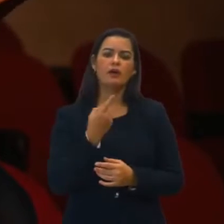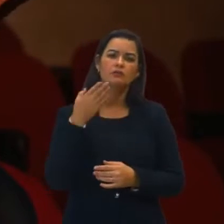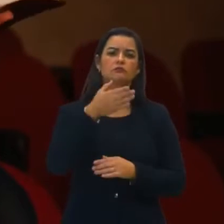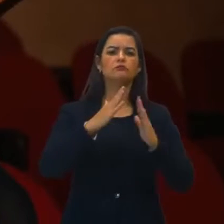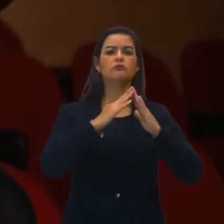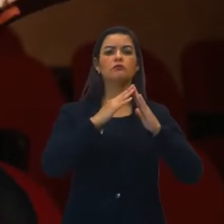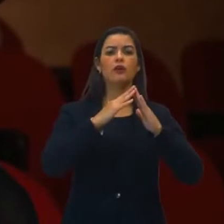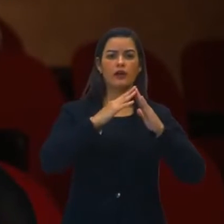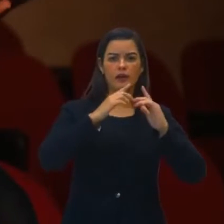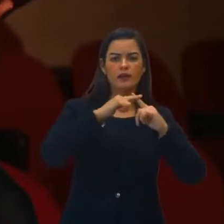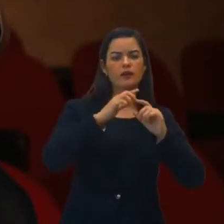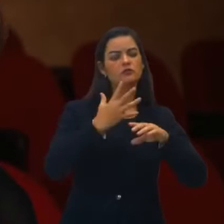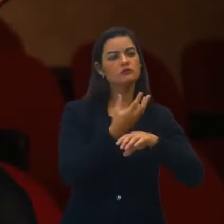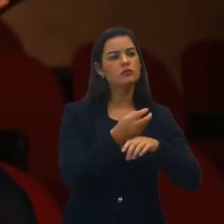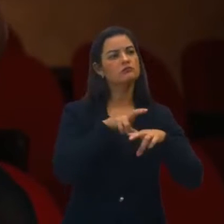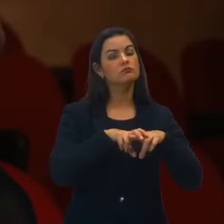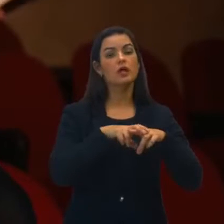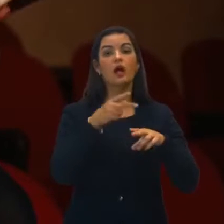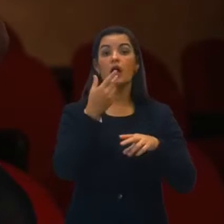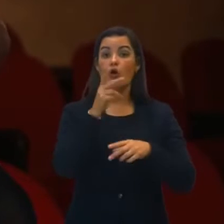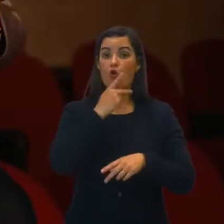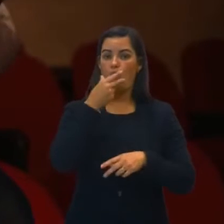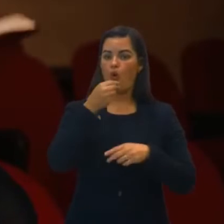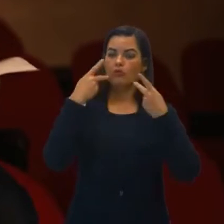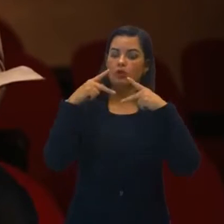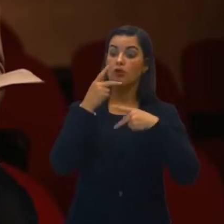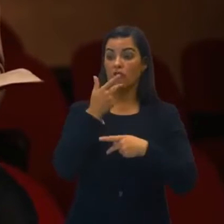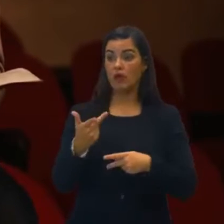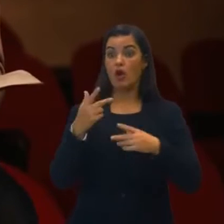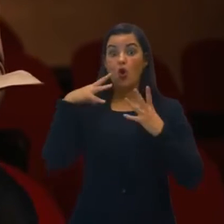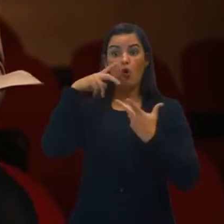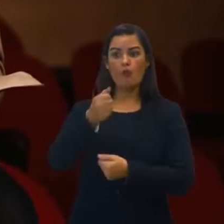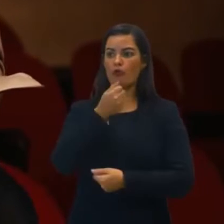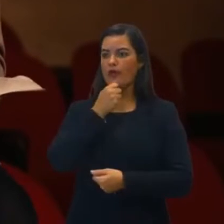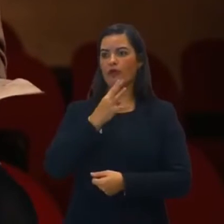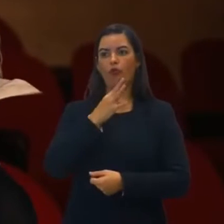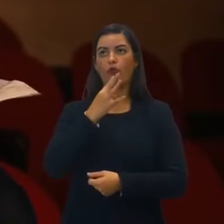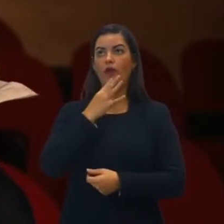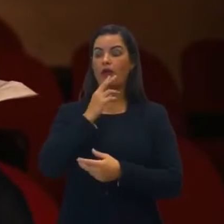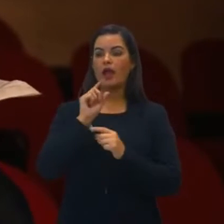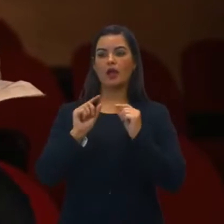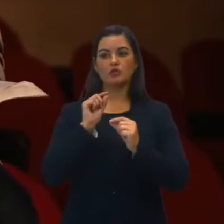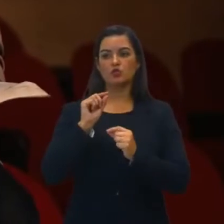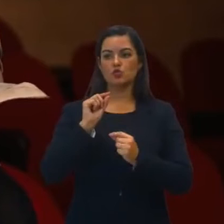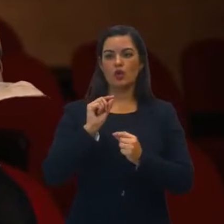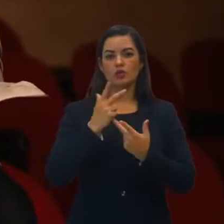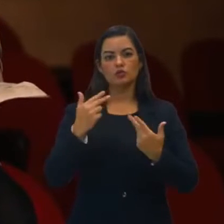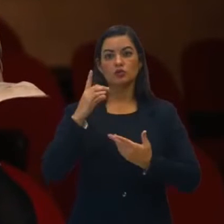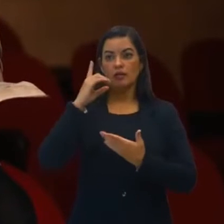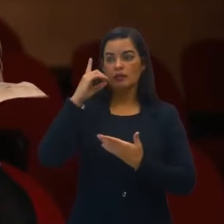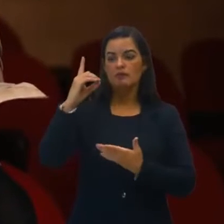mundo está para ver o que Deus pode fazer com um homem totalmente entregue nas suas mãos. Ele disse: meu Deus, eu quero ser este